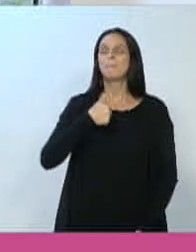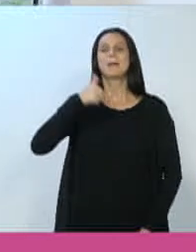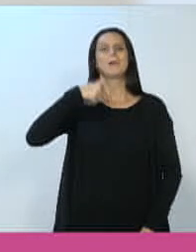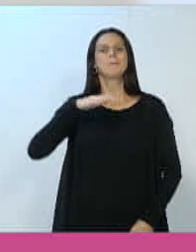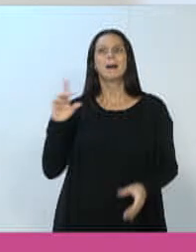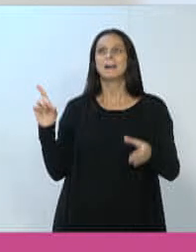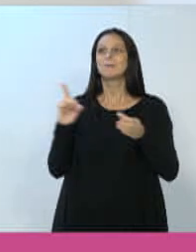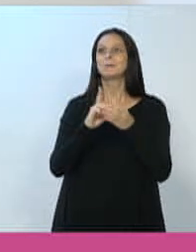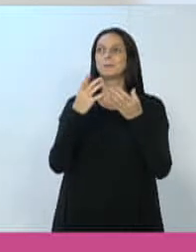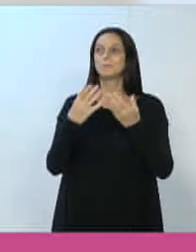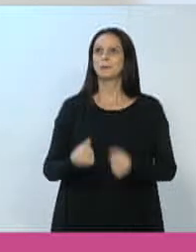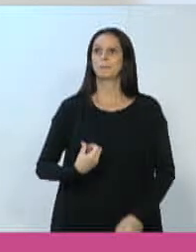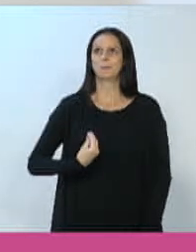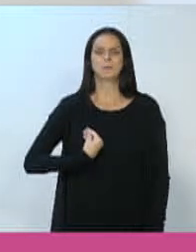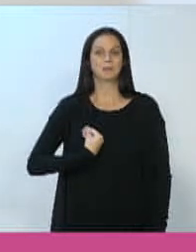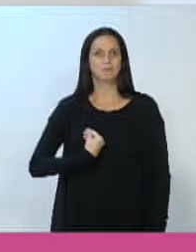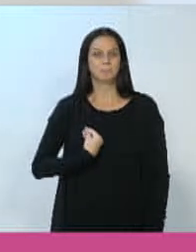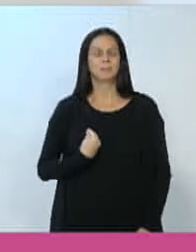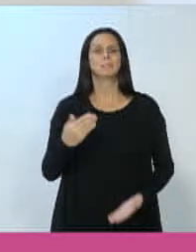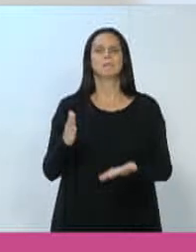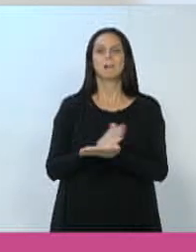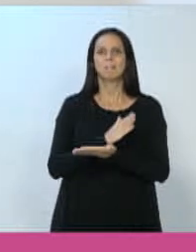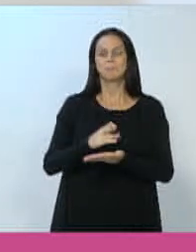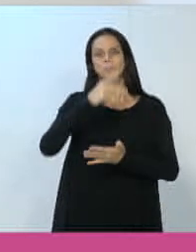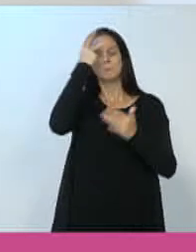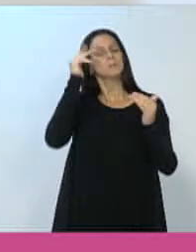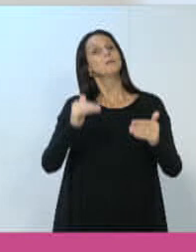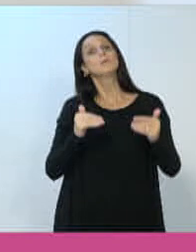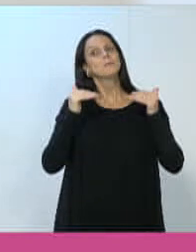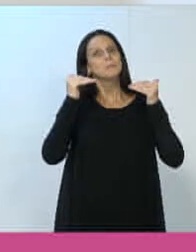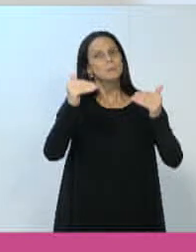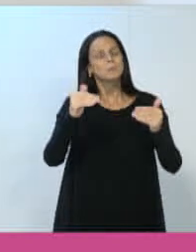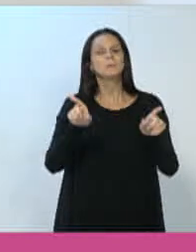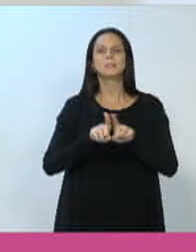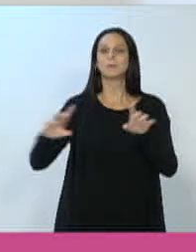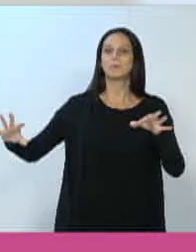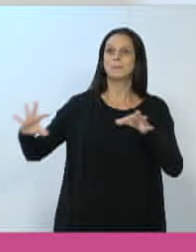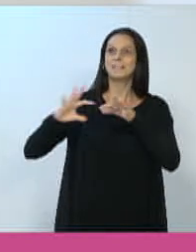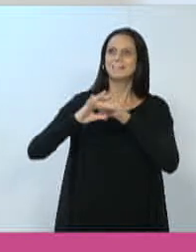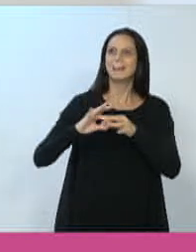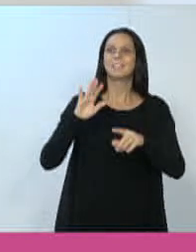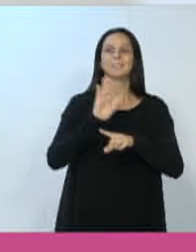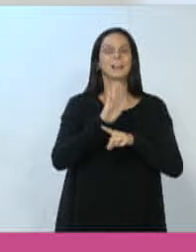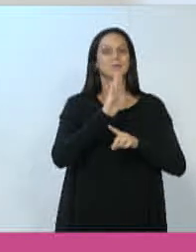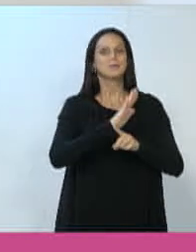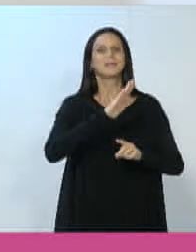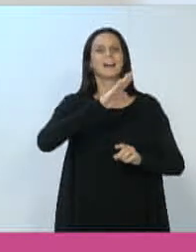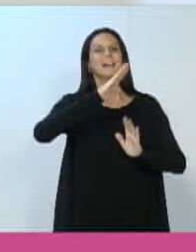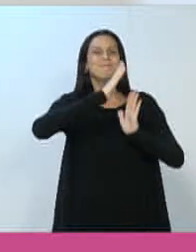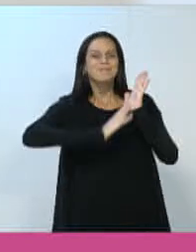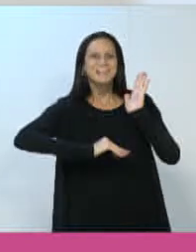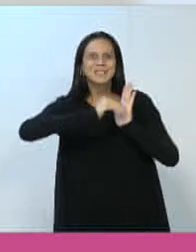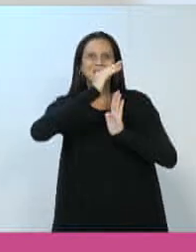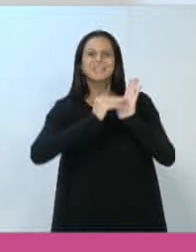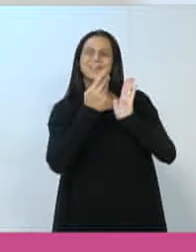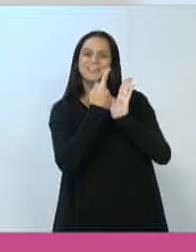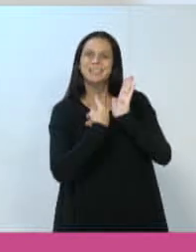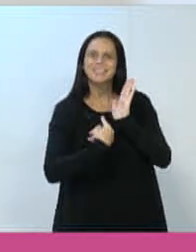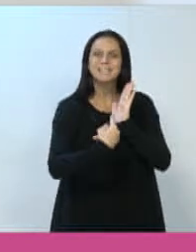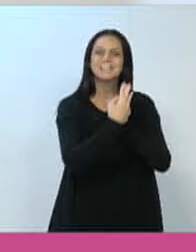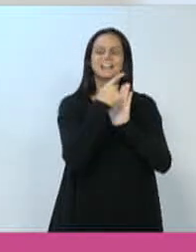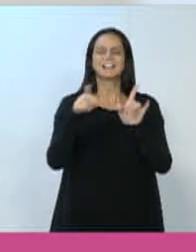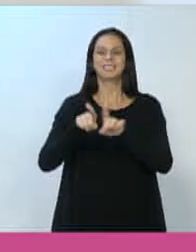estiveram presentes né algumas autoridades os parceiros que ajudaram desde a pintura é de